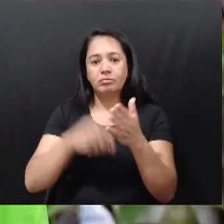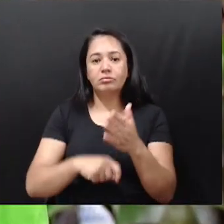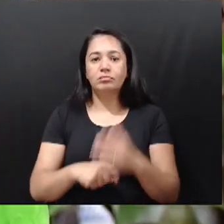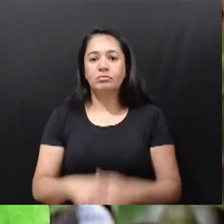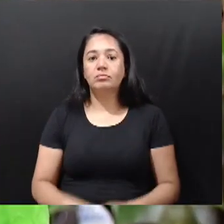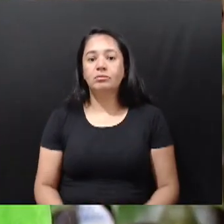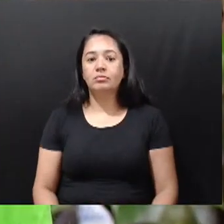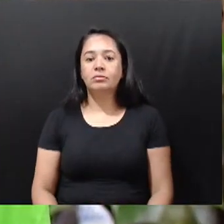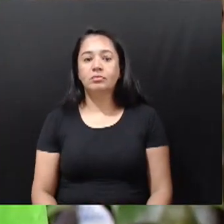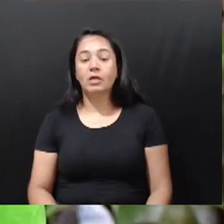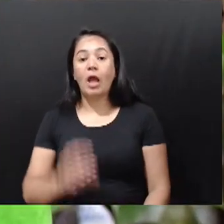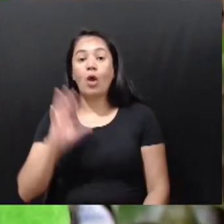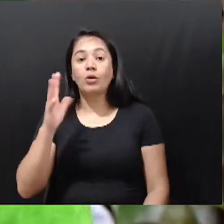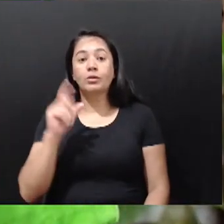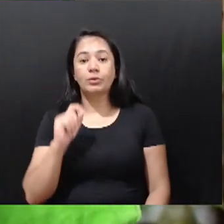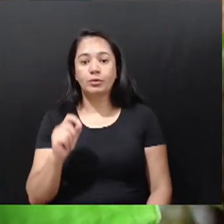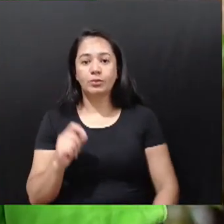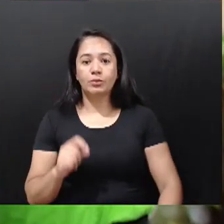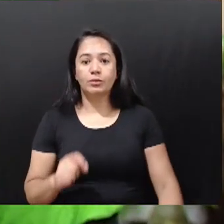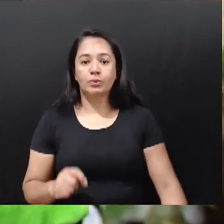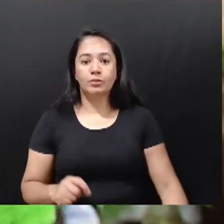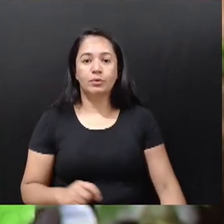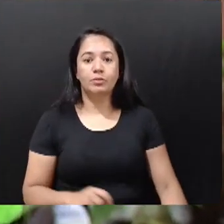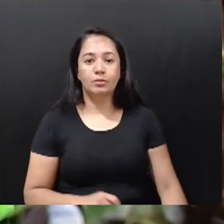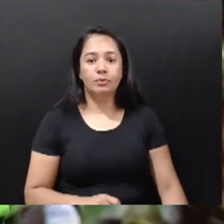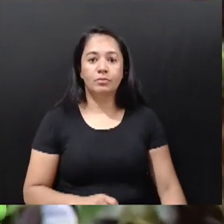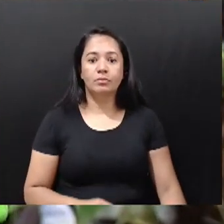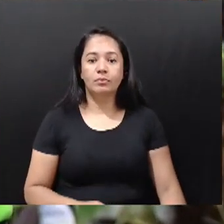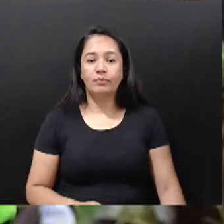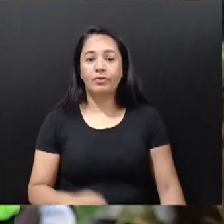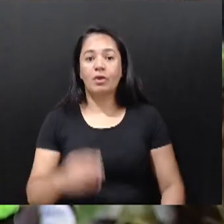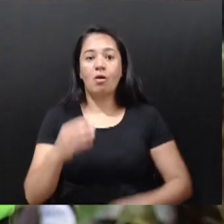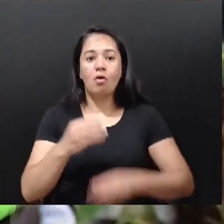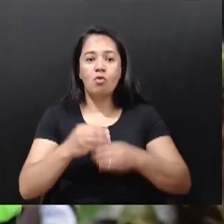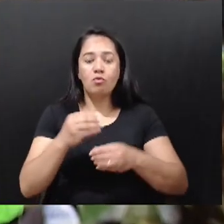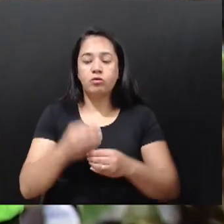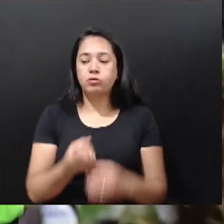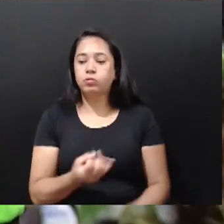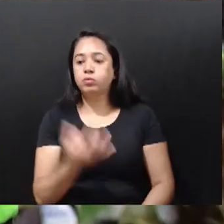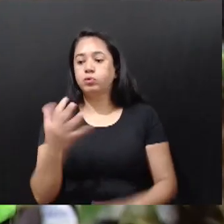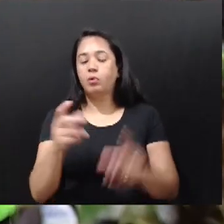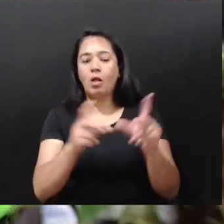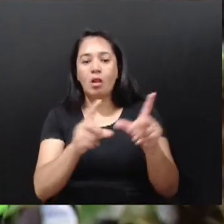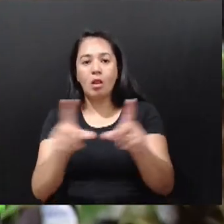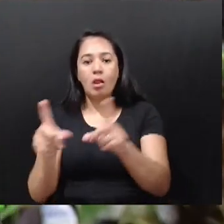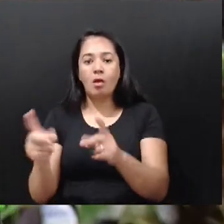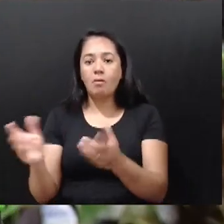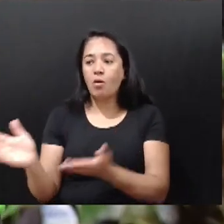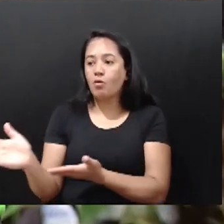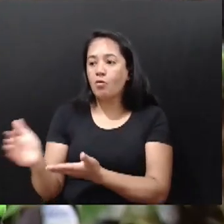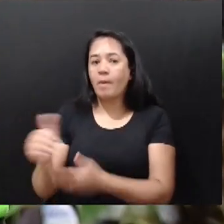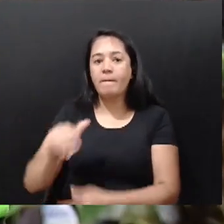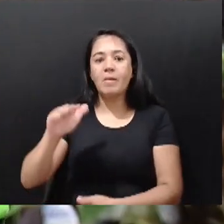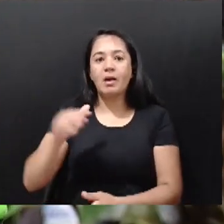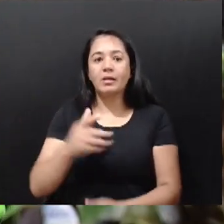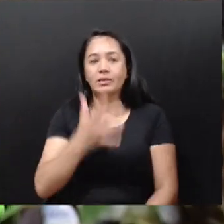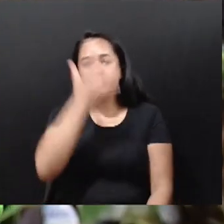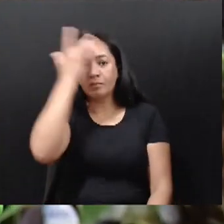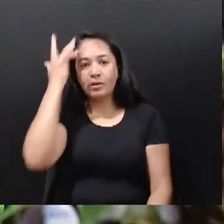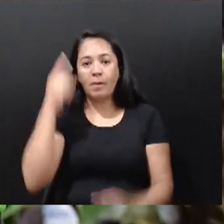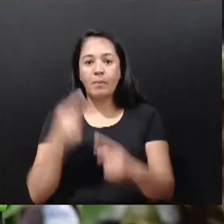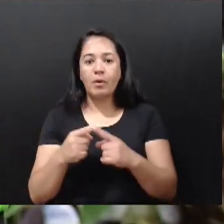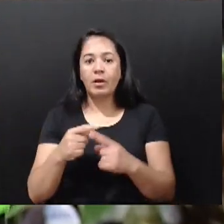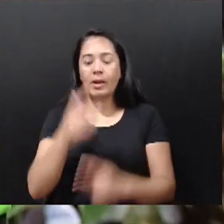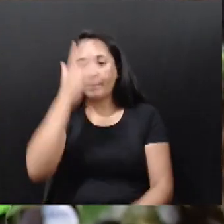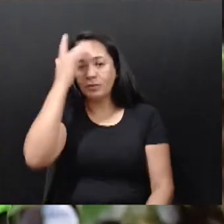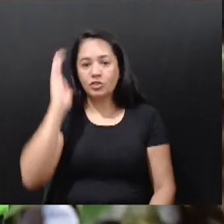Aí o preenchimento maior do mercado, ele atrai muito mais o público, porque o público já vem com a certeza de achar o produto